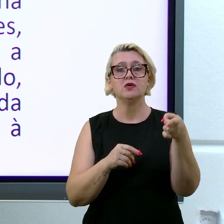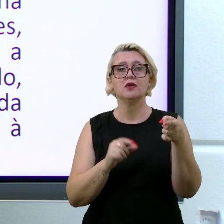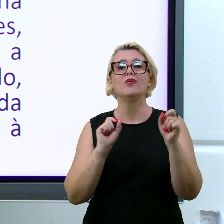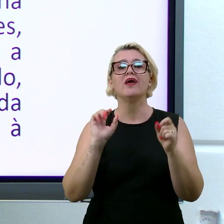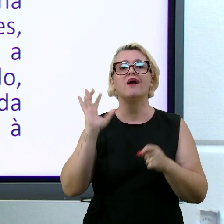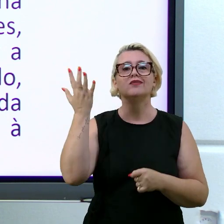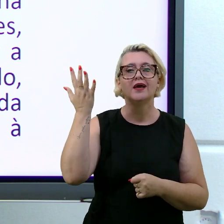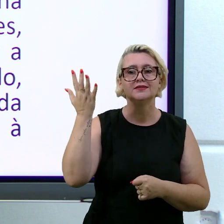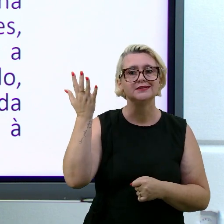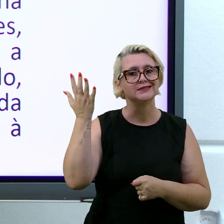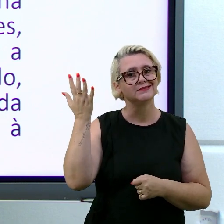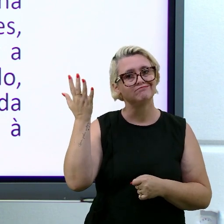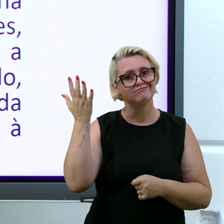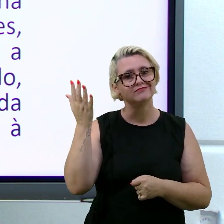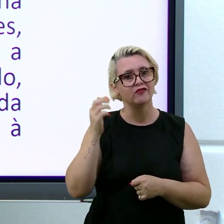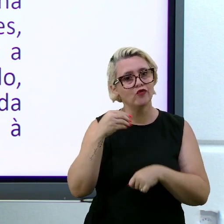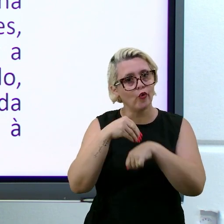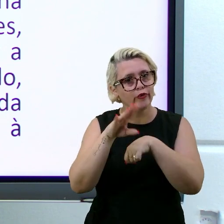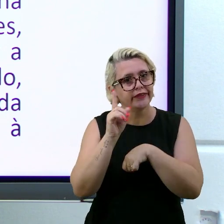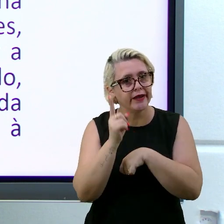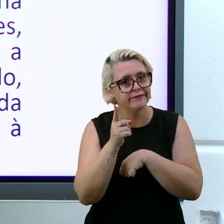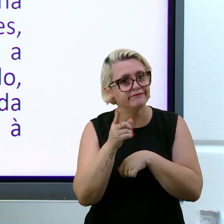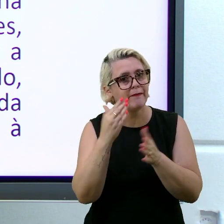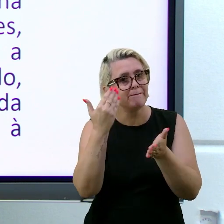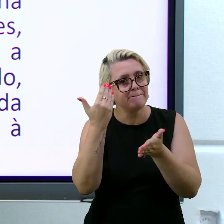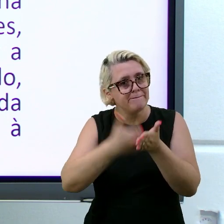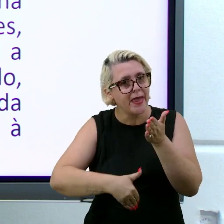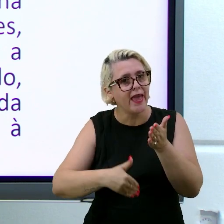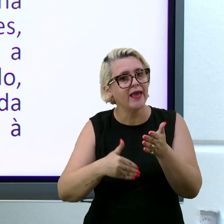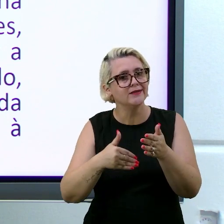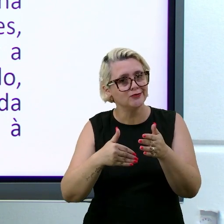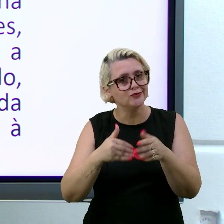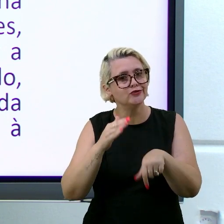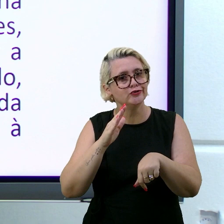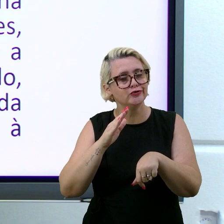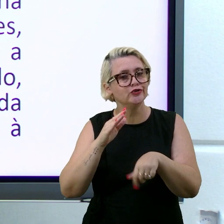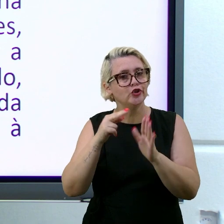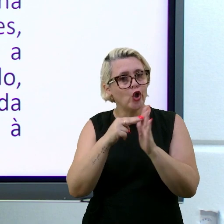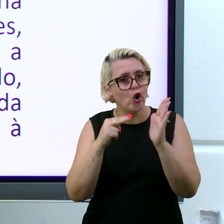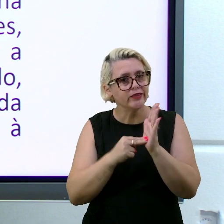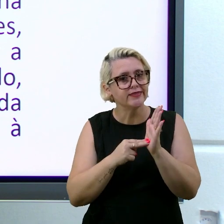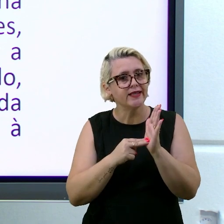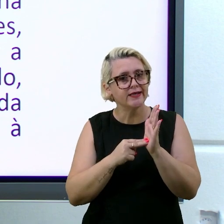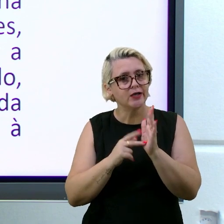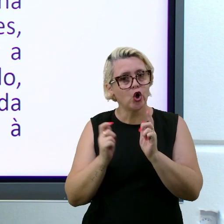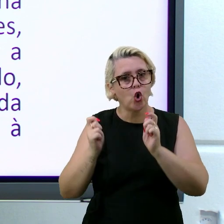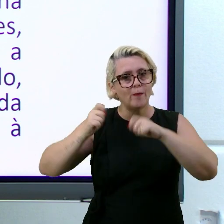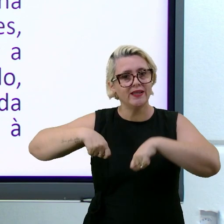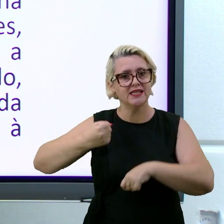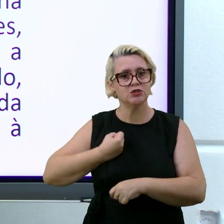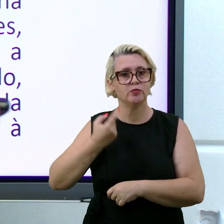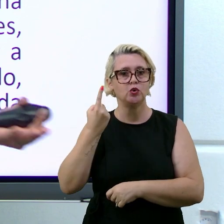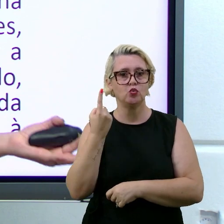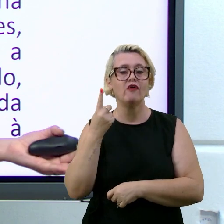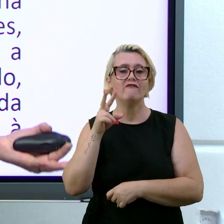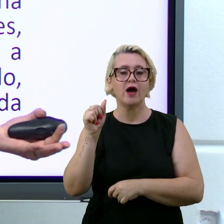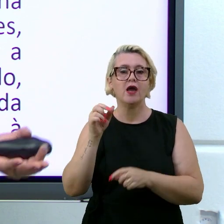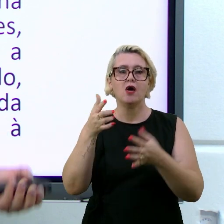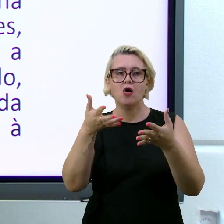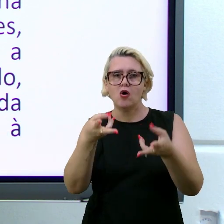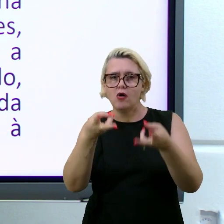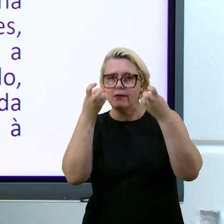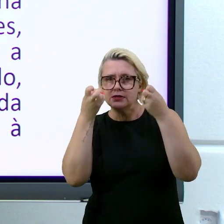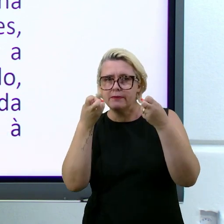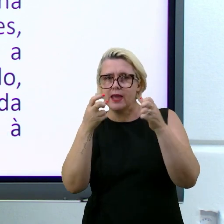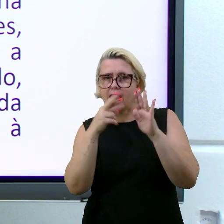que acontece? Vou te contar, você perde nota lá na competência 1, que é a que vai observar se você está cumprindo